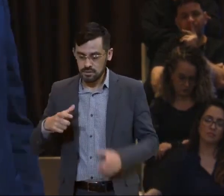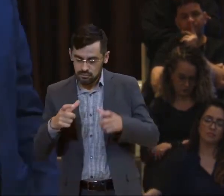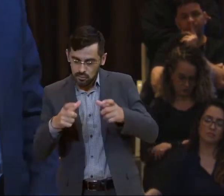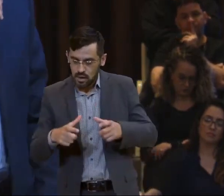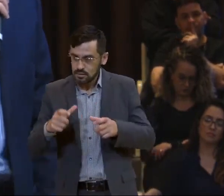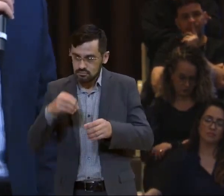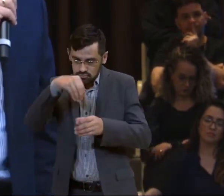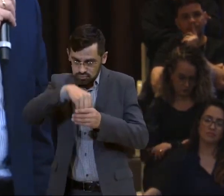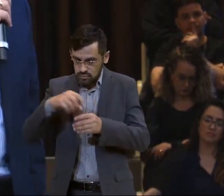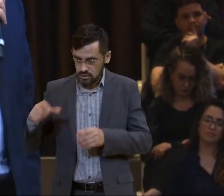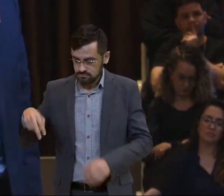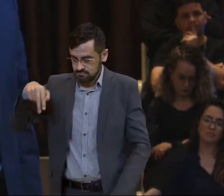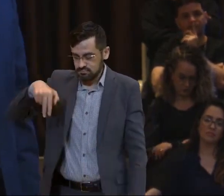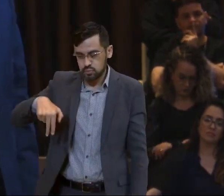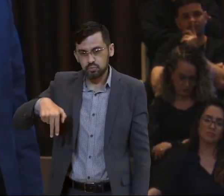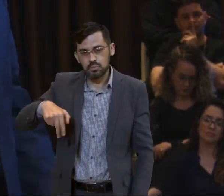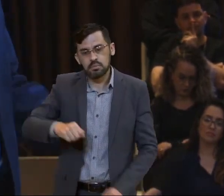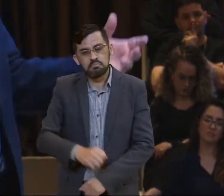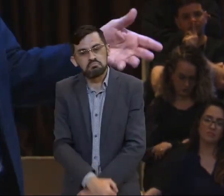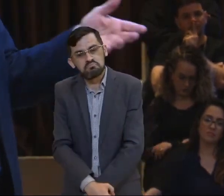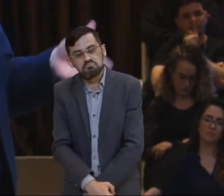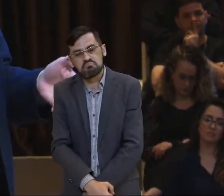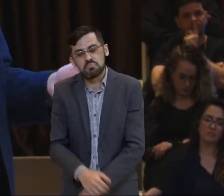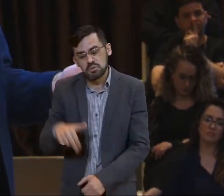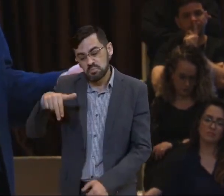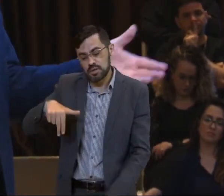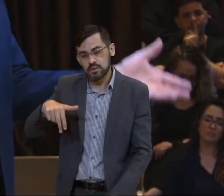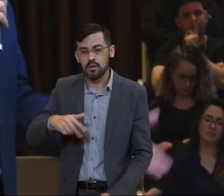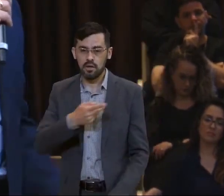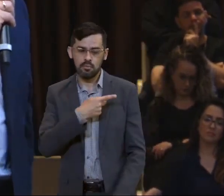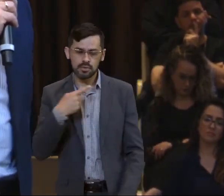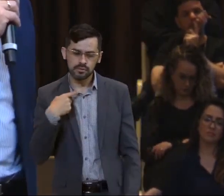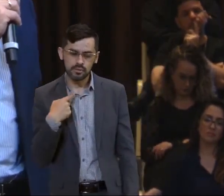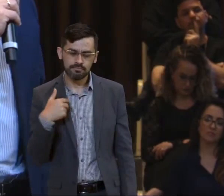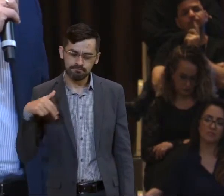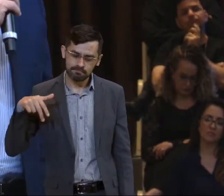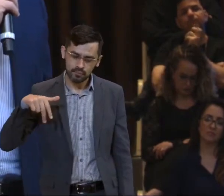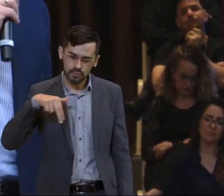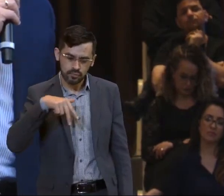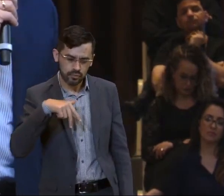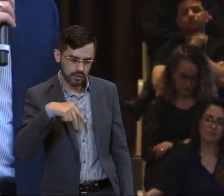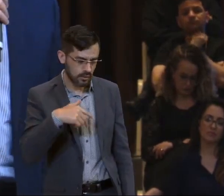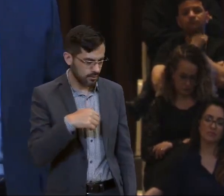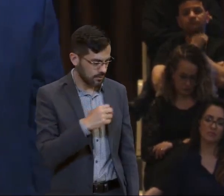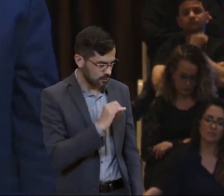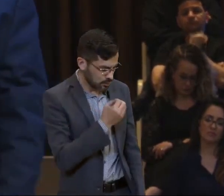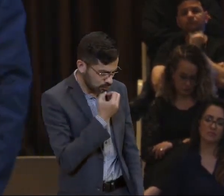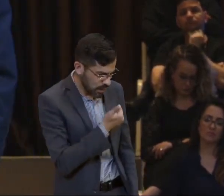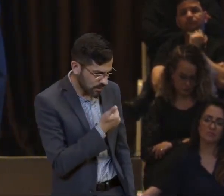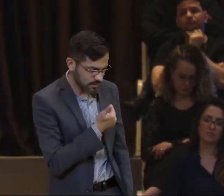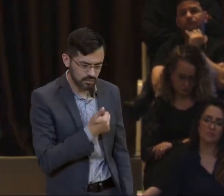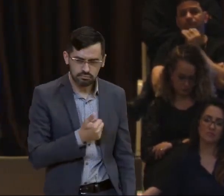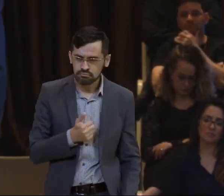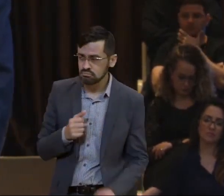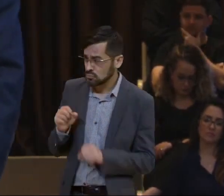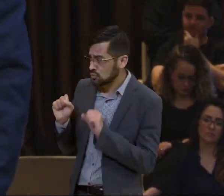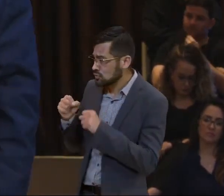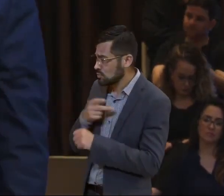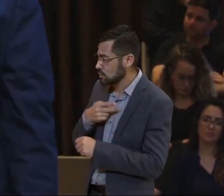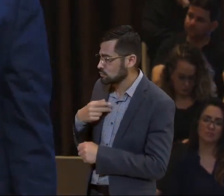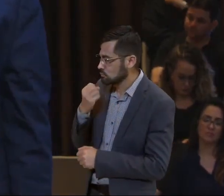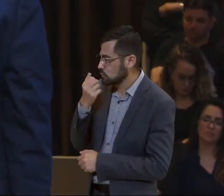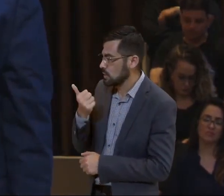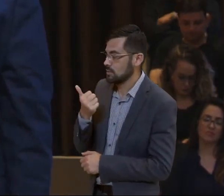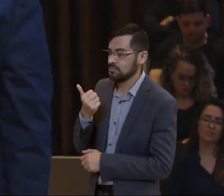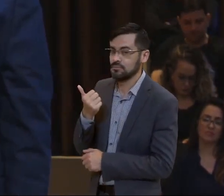lado do gasofilácio. E o pastor das crianças foi lá e disse: está tudo bem? Ela disse: está tudo bem.